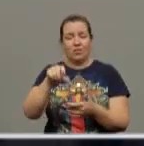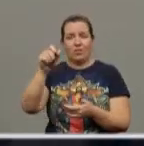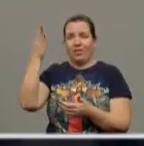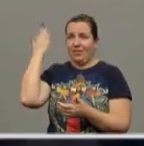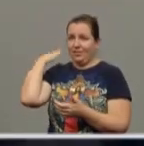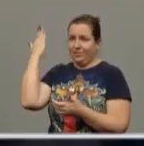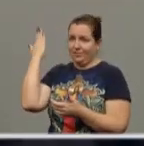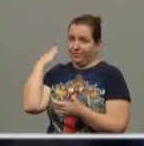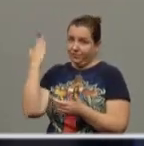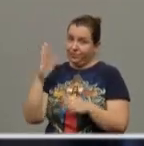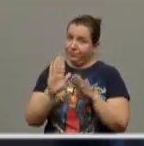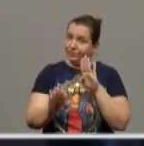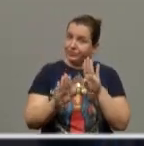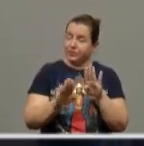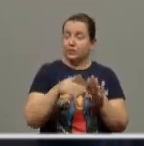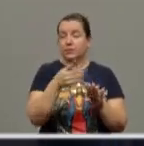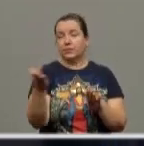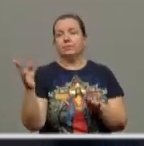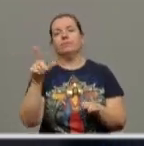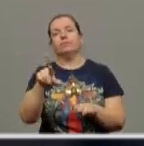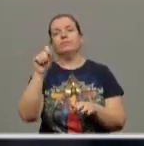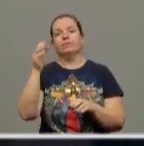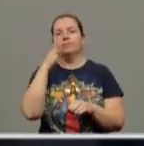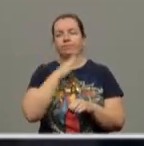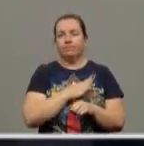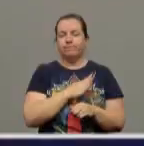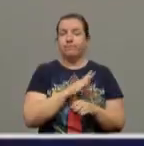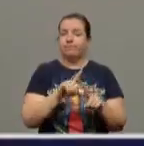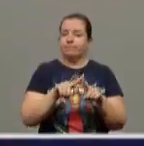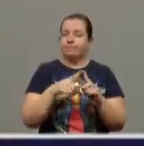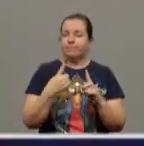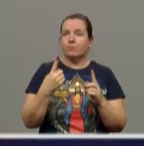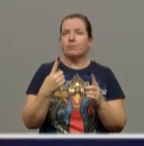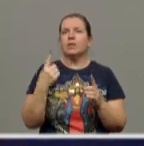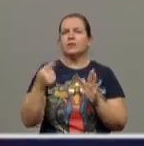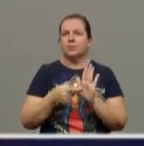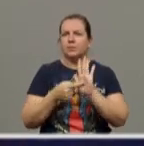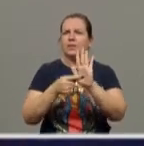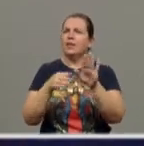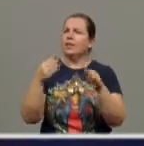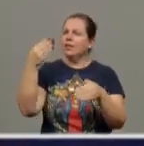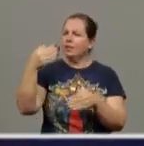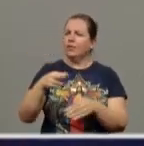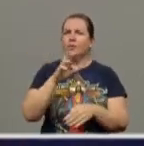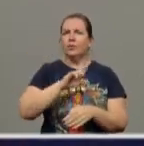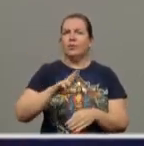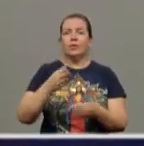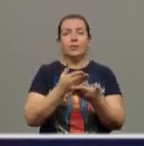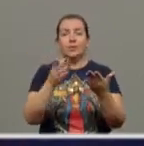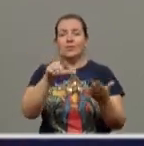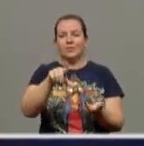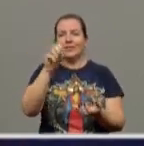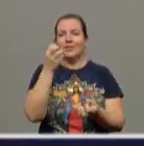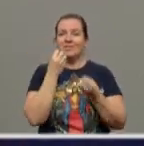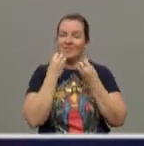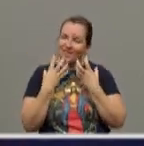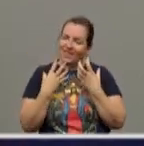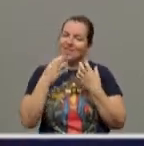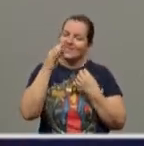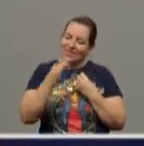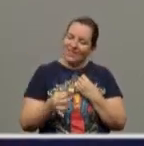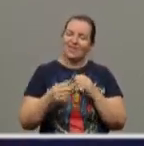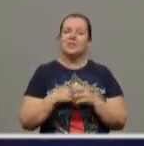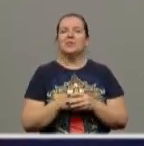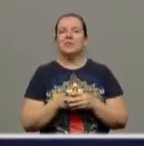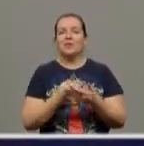atrás. Talvez você tenha escolhido mal, mas eu apresento também diante do Senhor você que escolheu bem, você